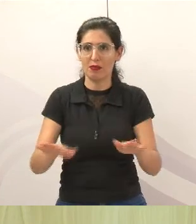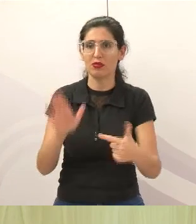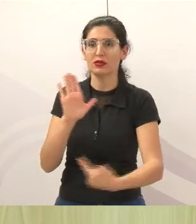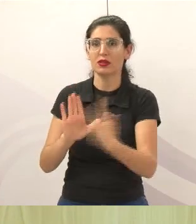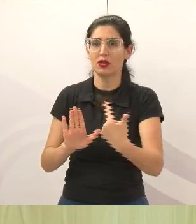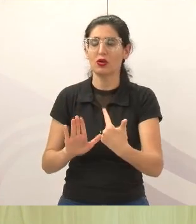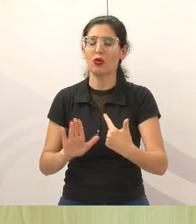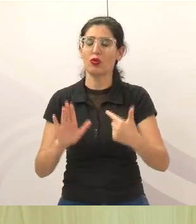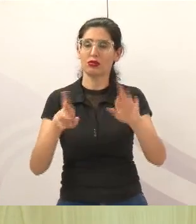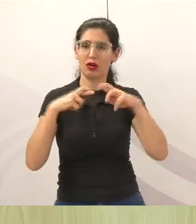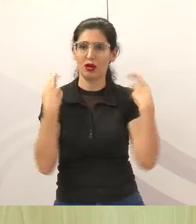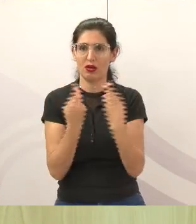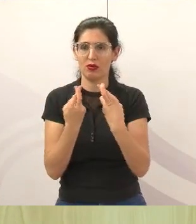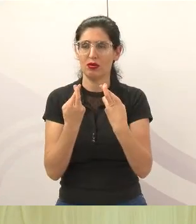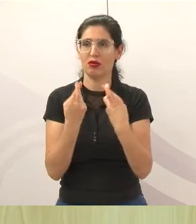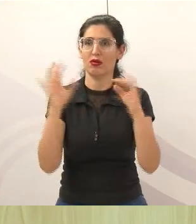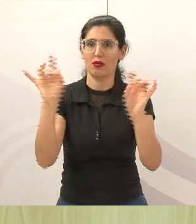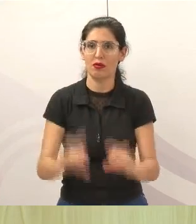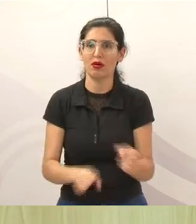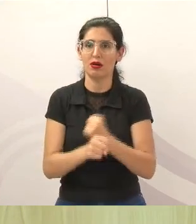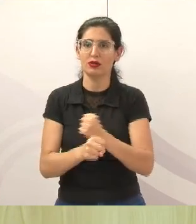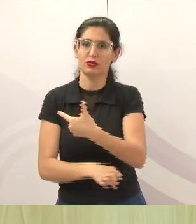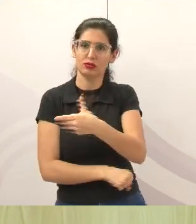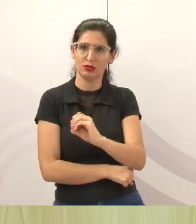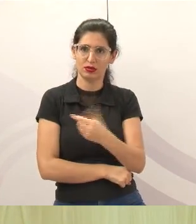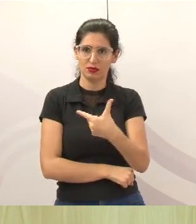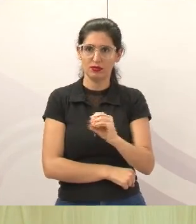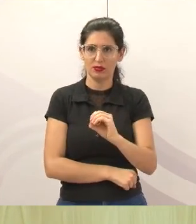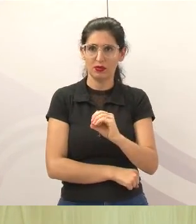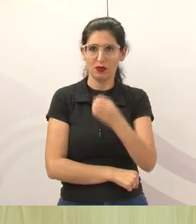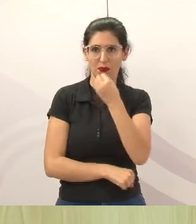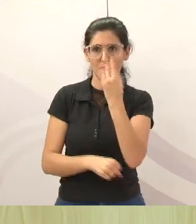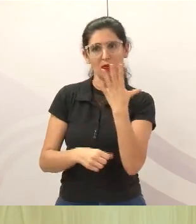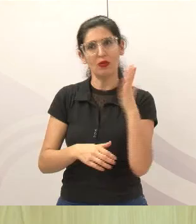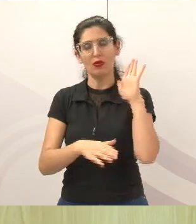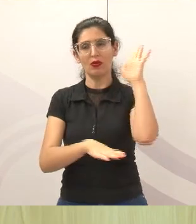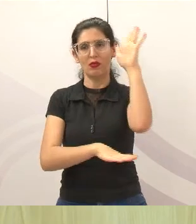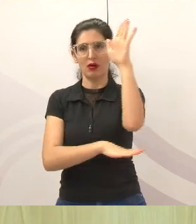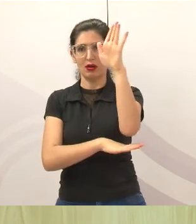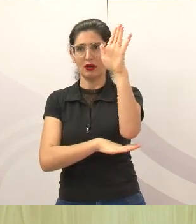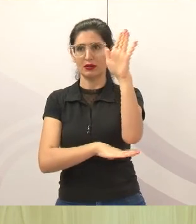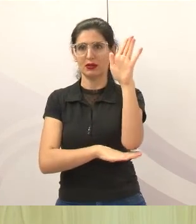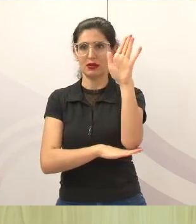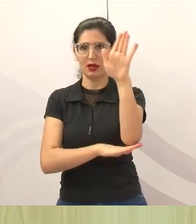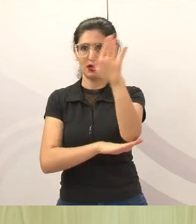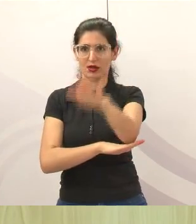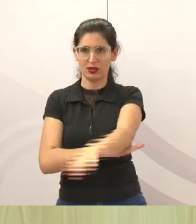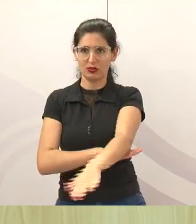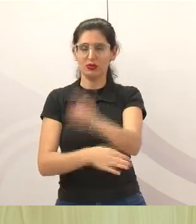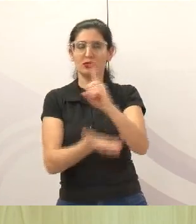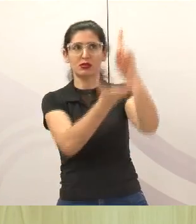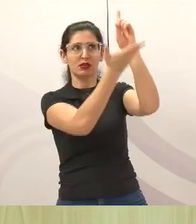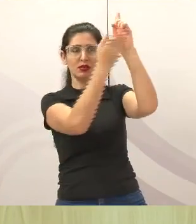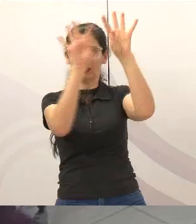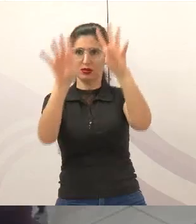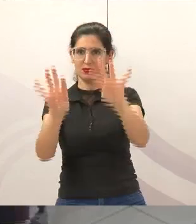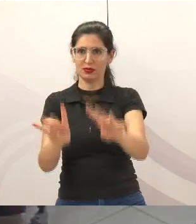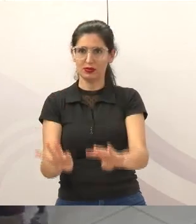sessão extraordinária do ano 2020. Boa tarde a todos, Deus abençoe.